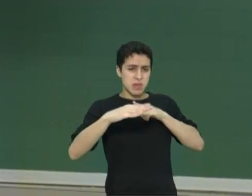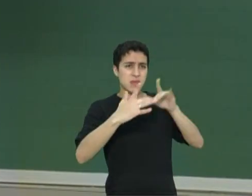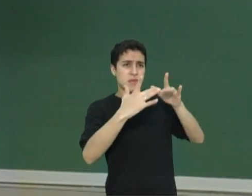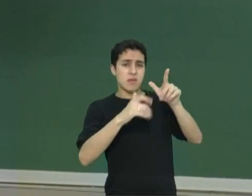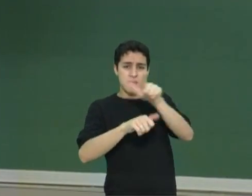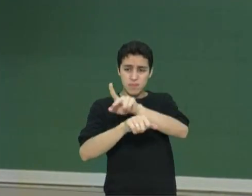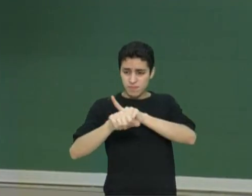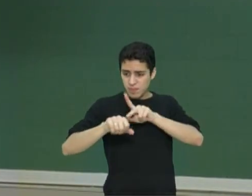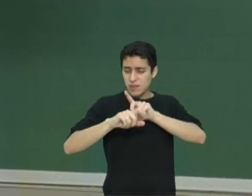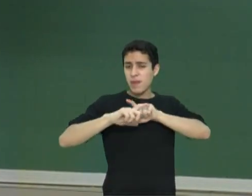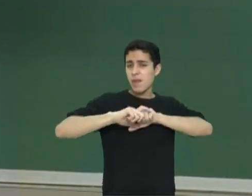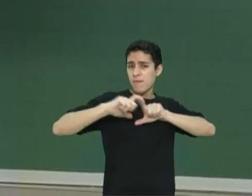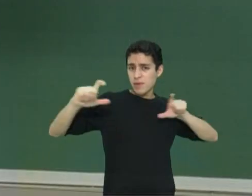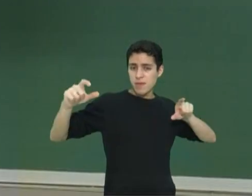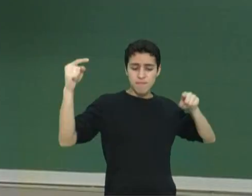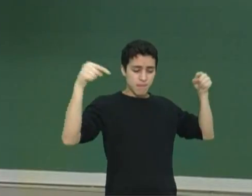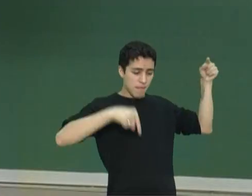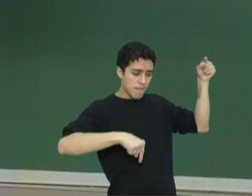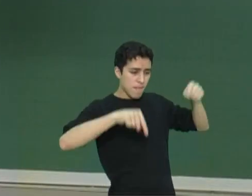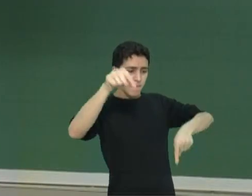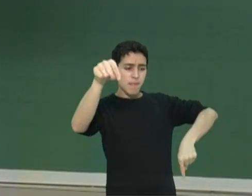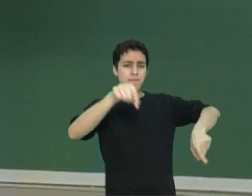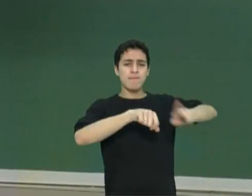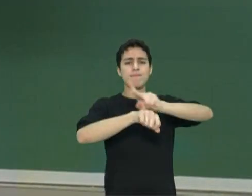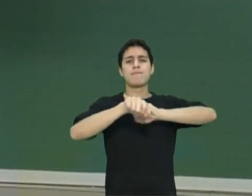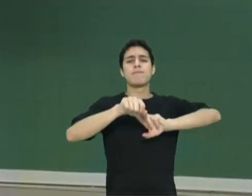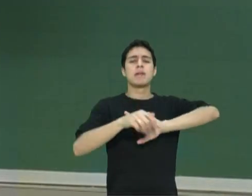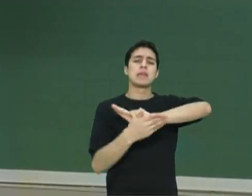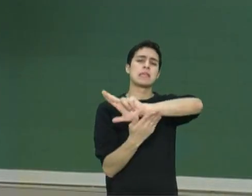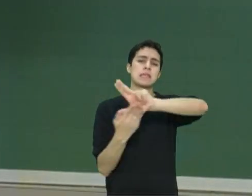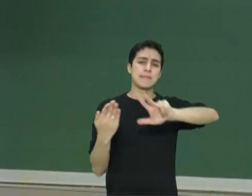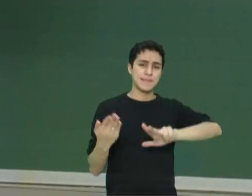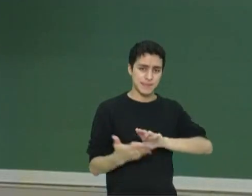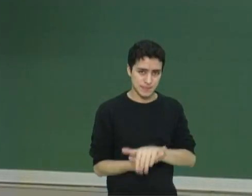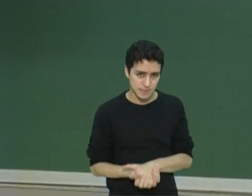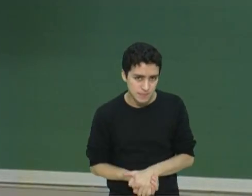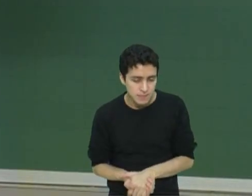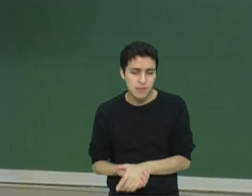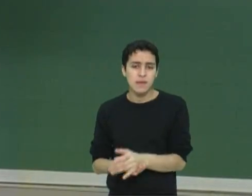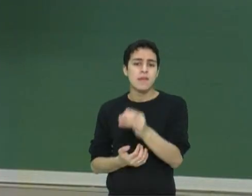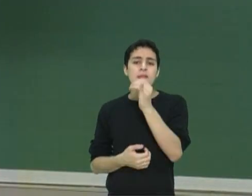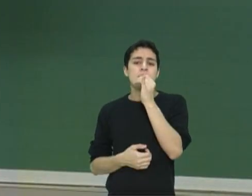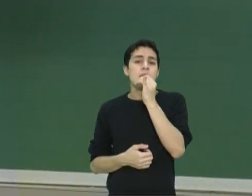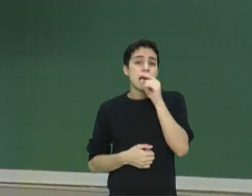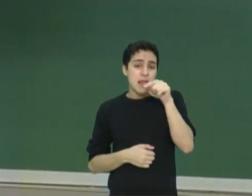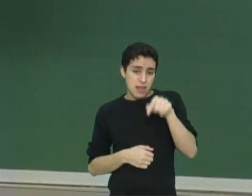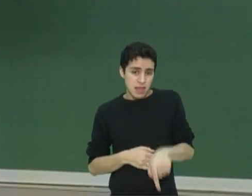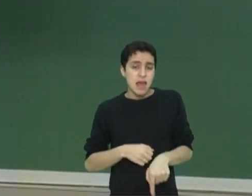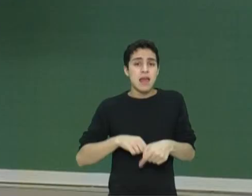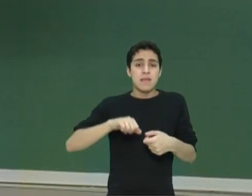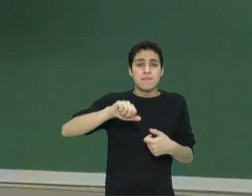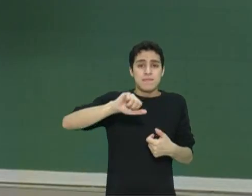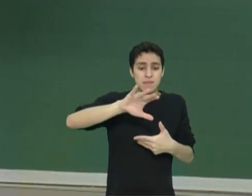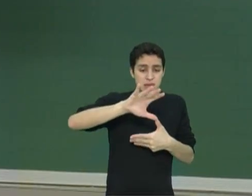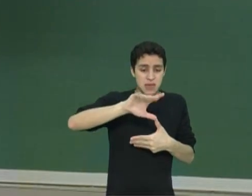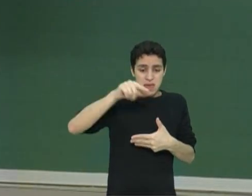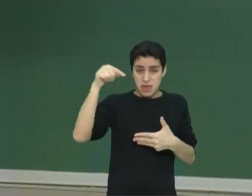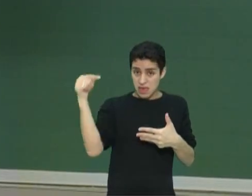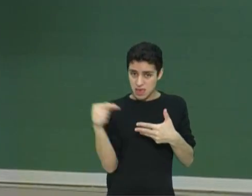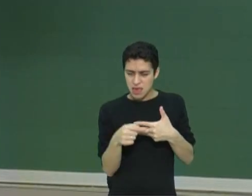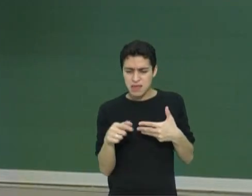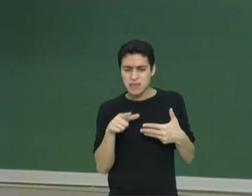cenário econômico expandindo seus negócios para diversas Nações nós temos aqui o nosso continente América o nosso país que